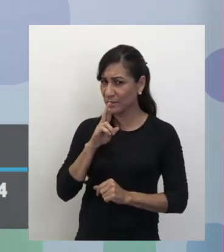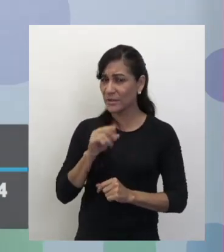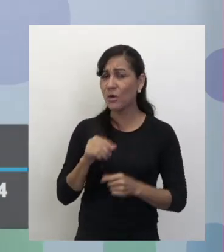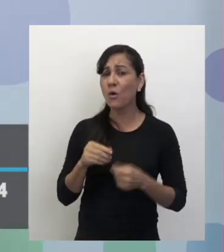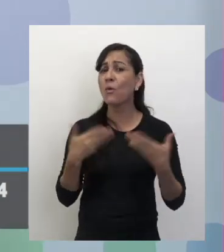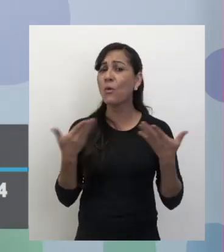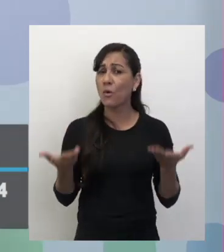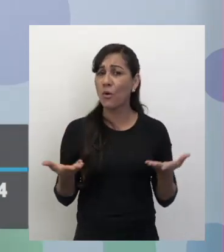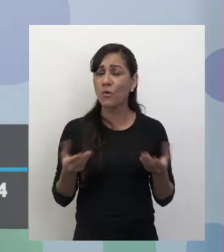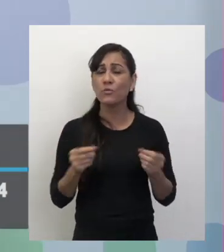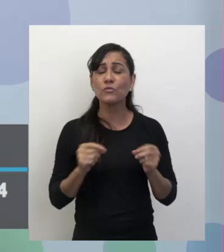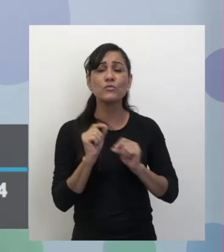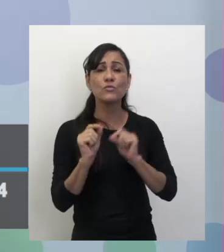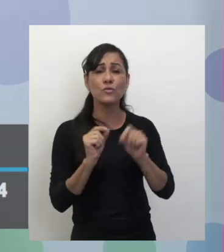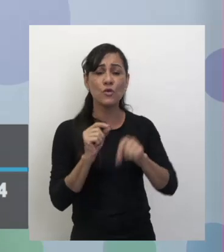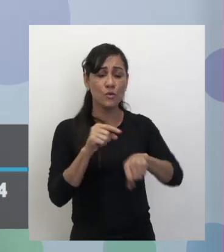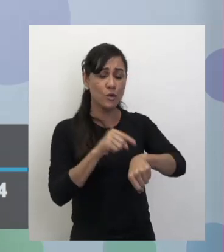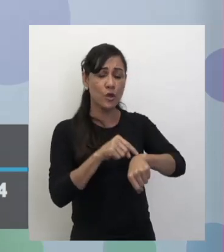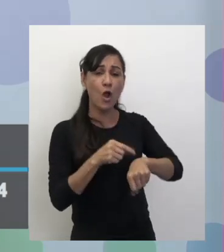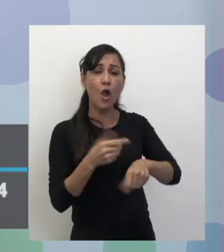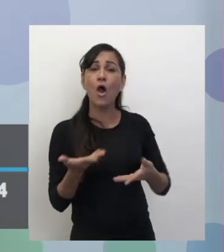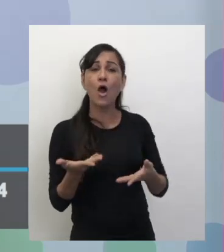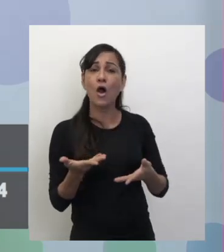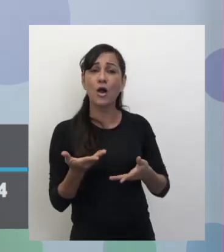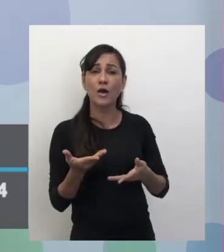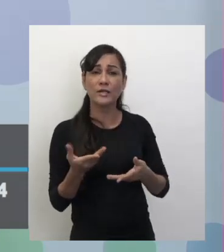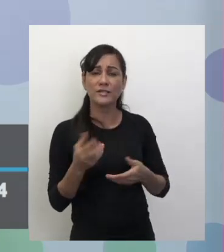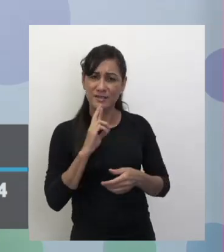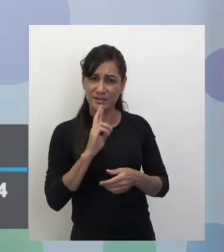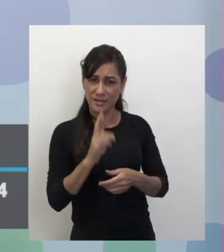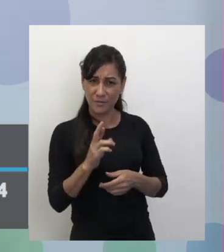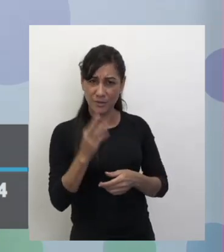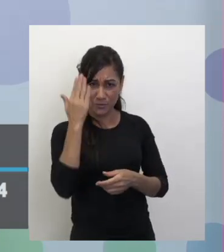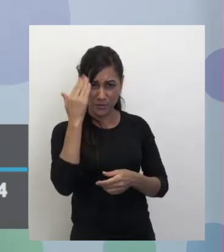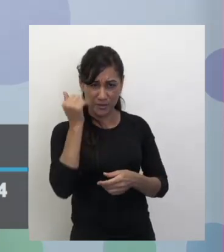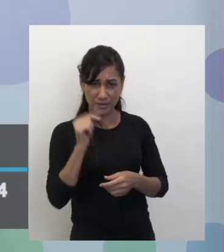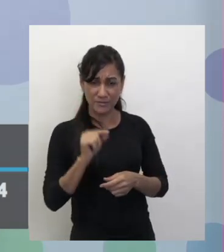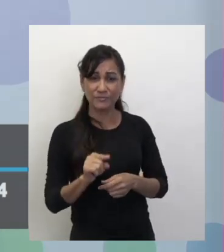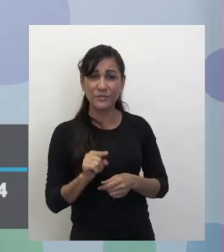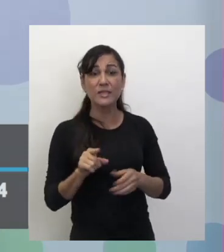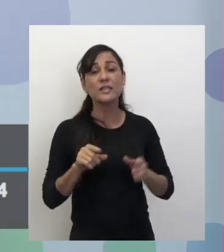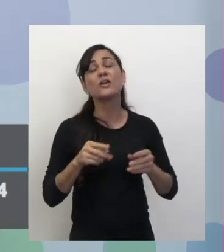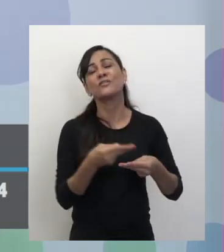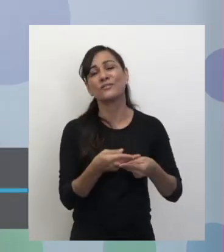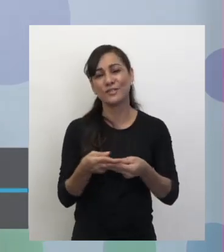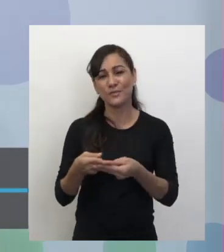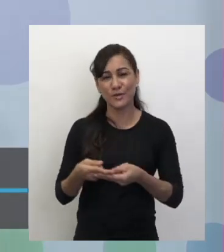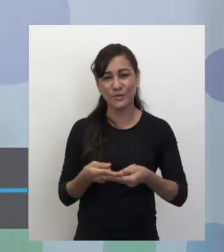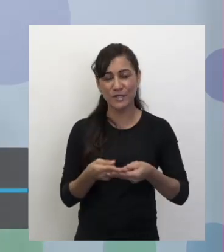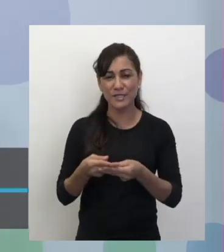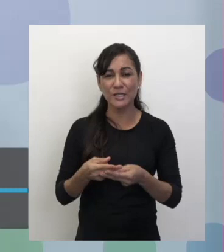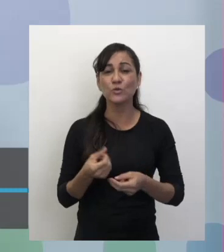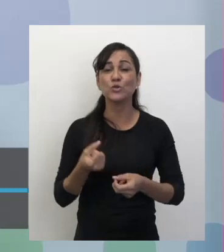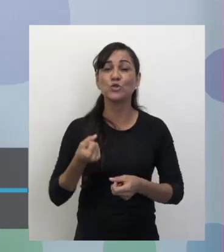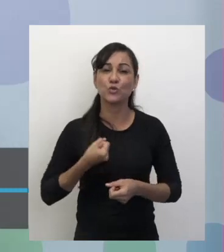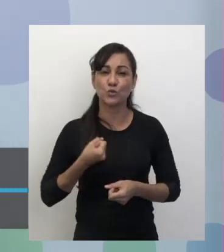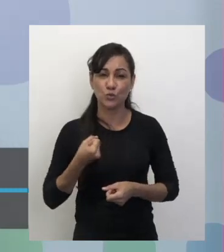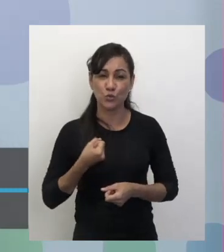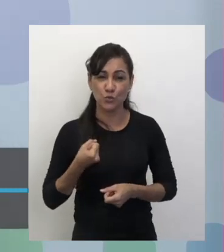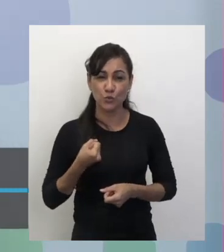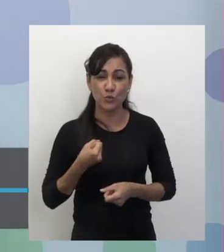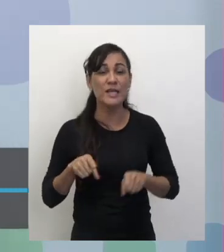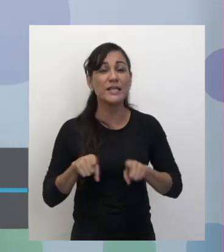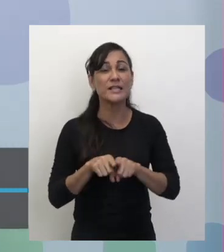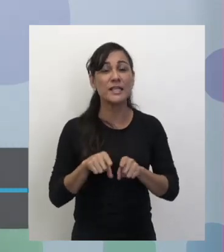gente fala as horas em inglês? Se eu pergunto que horas são em inglês, você sabe responder? Bom, então a gente vai fazer uma revisãozinha de números. A gente vai ver